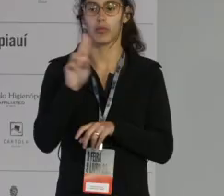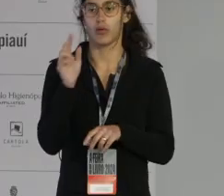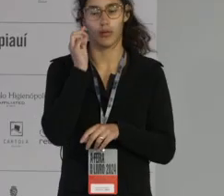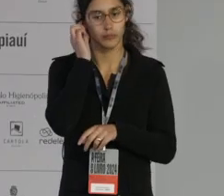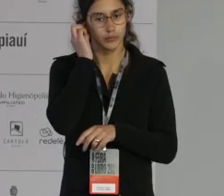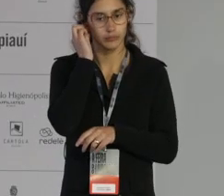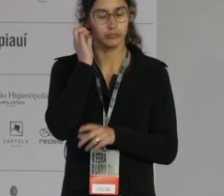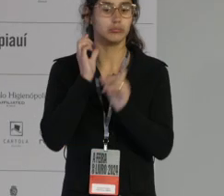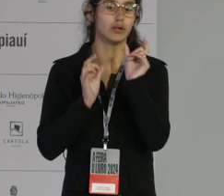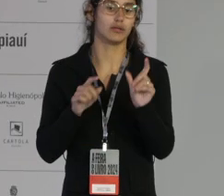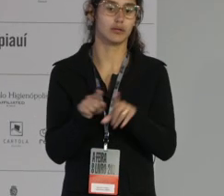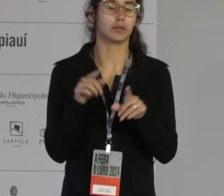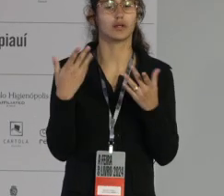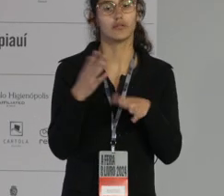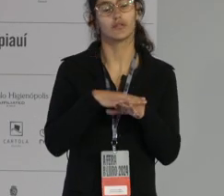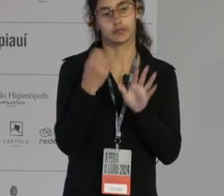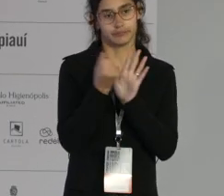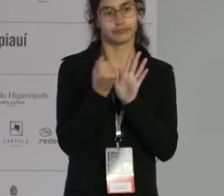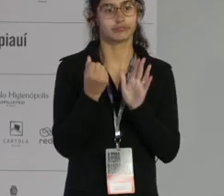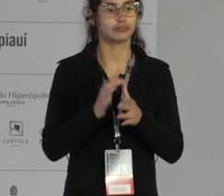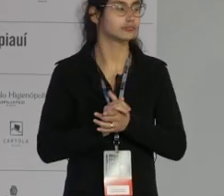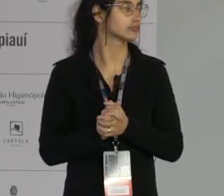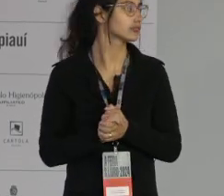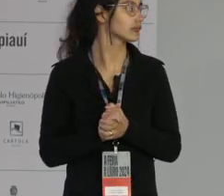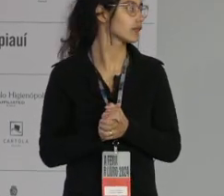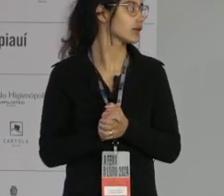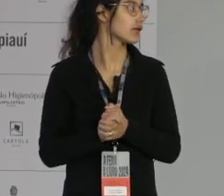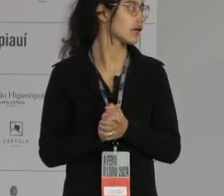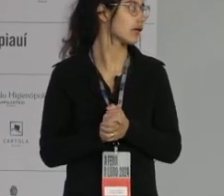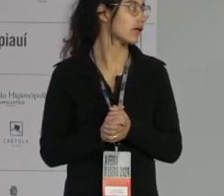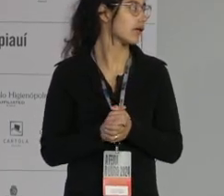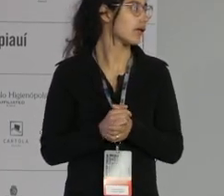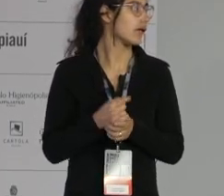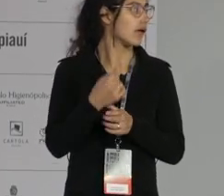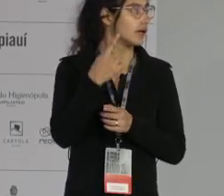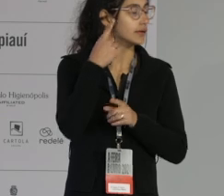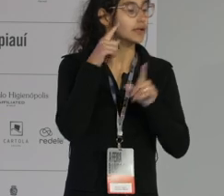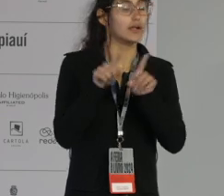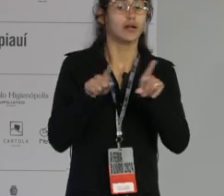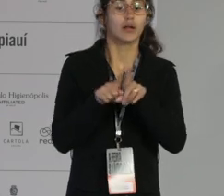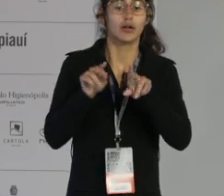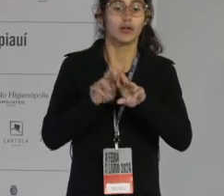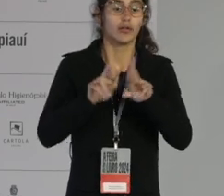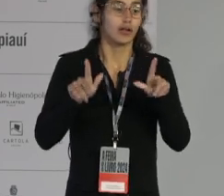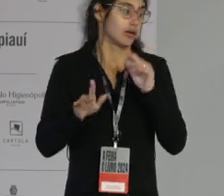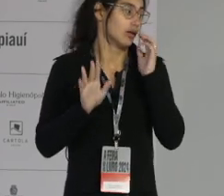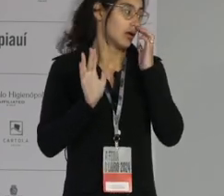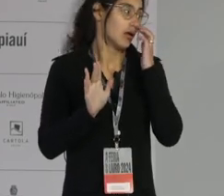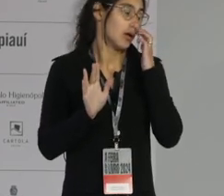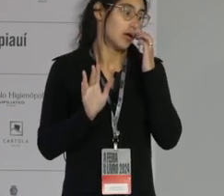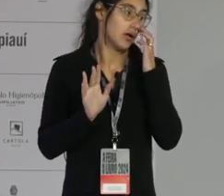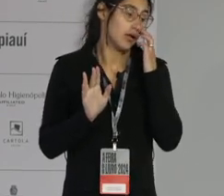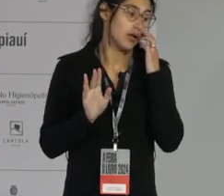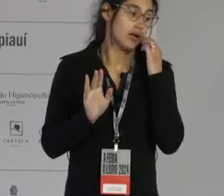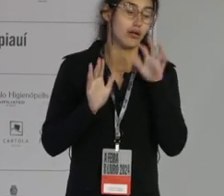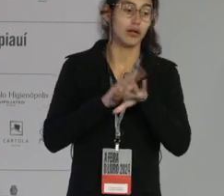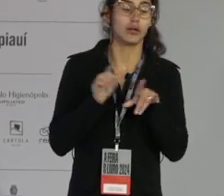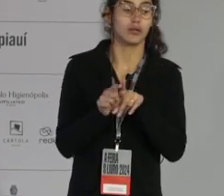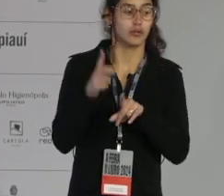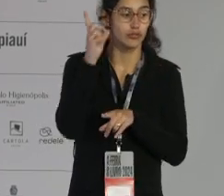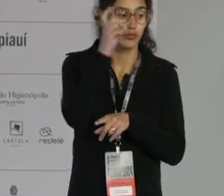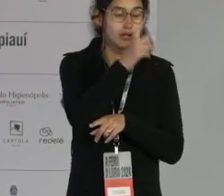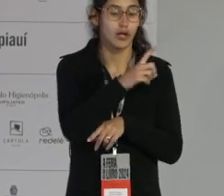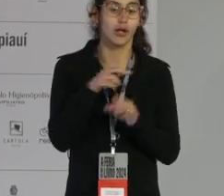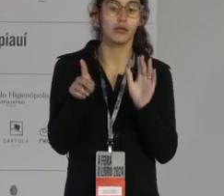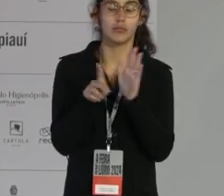outra palavra, então ficou essa mesmo. A ideia de um passeio pelo submundo, né? Mas é, fica um pouco muito carregada a